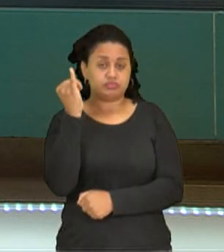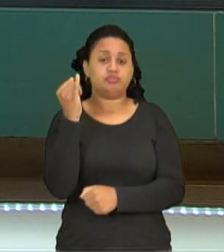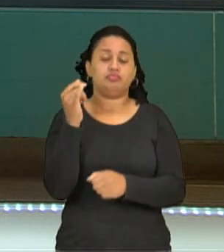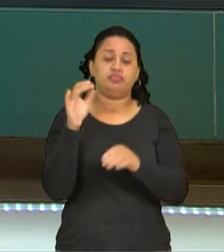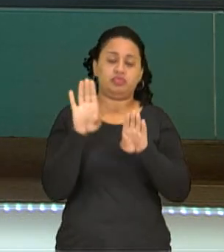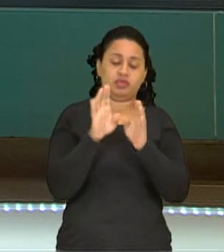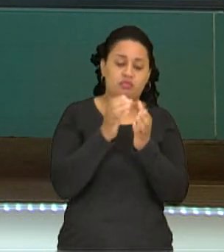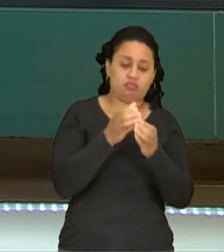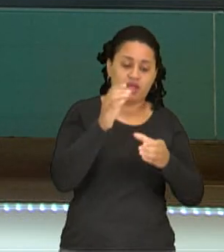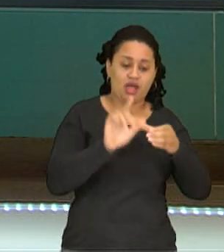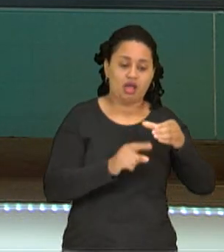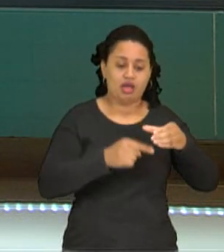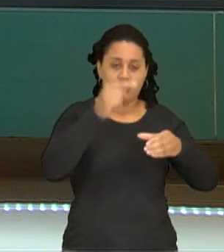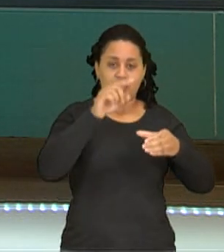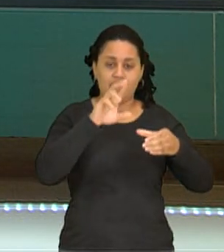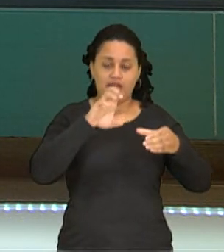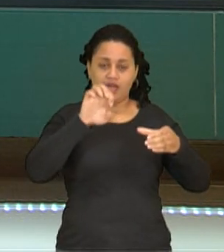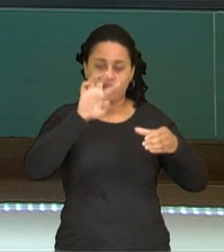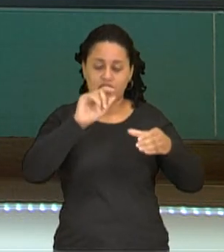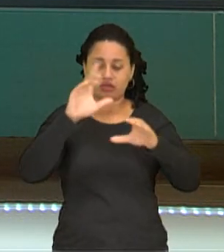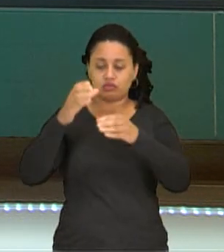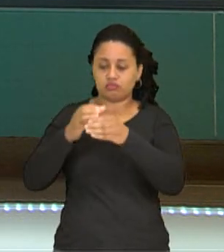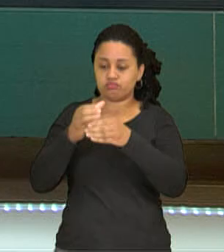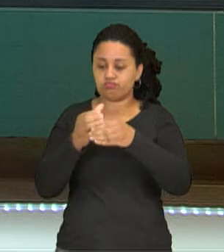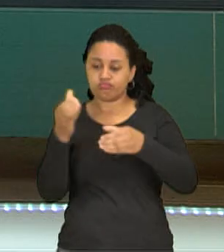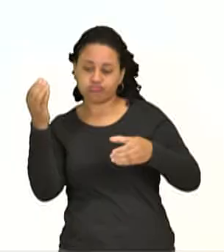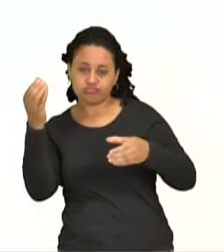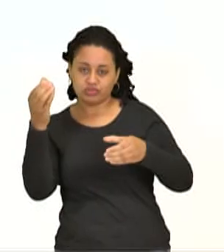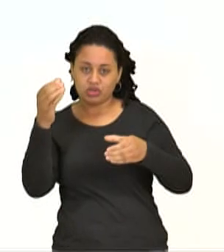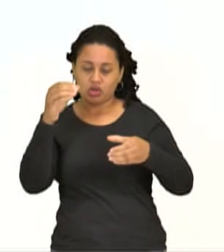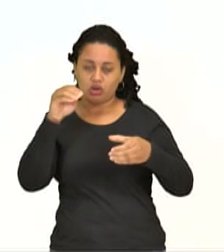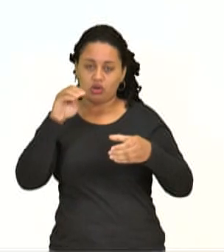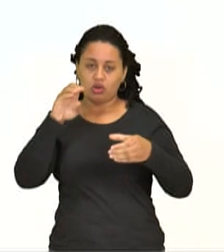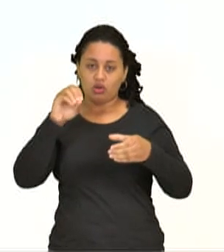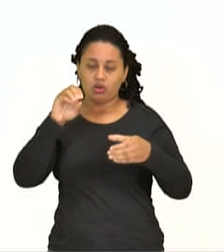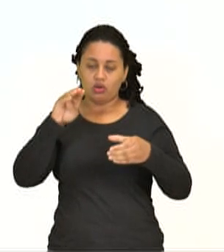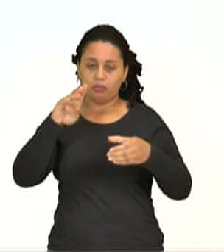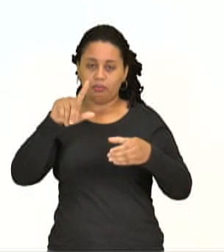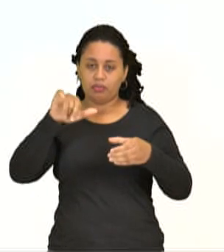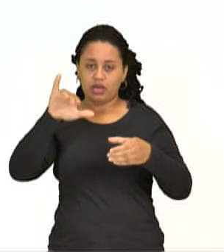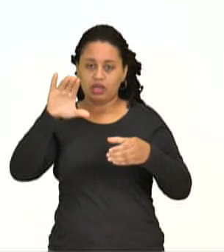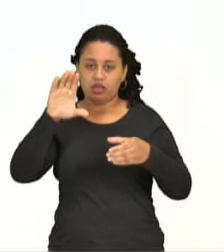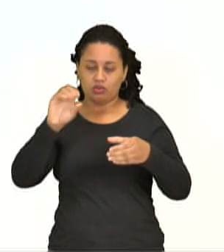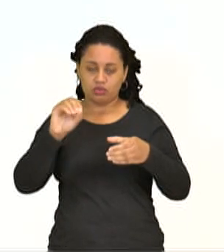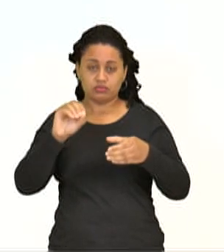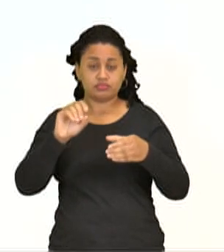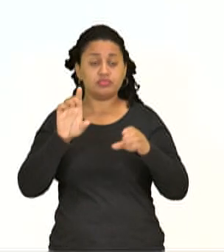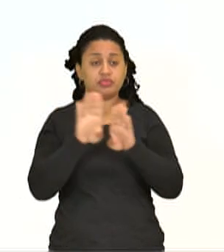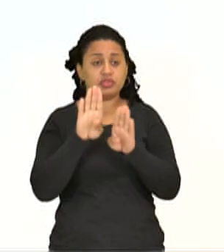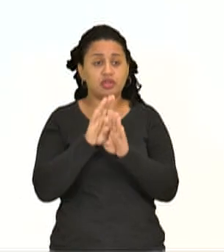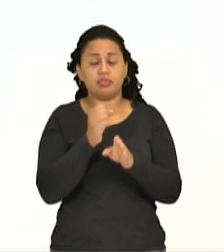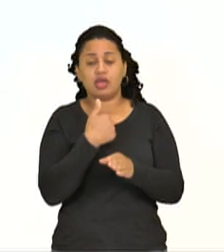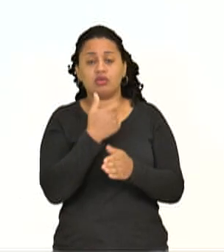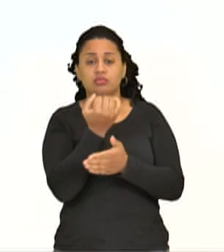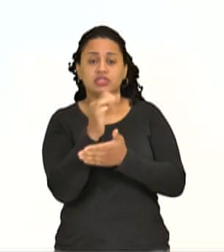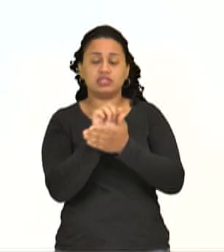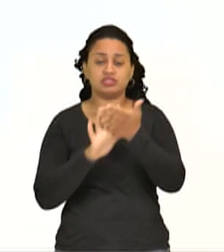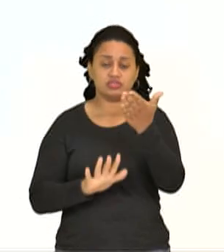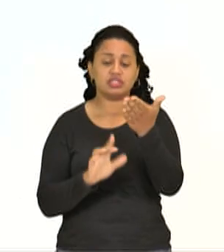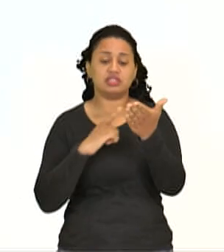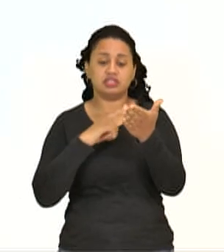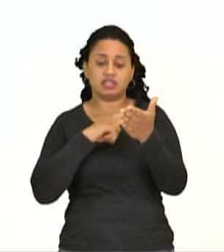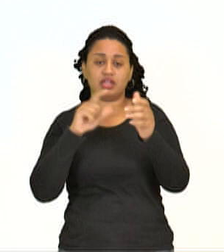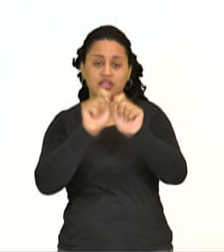tanto do cilindro reto quanto do cilindro oblíquo, e também resolver situações problema envolvendo a área